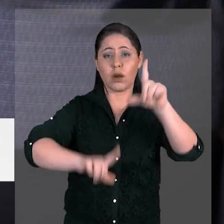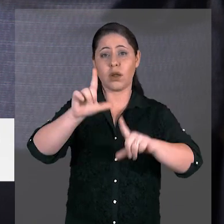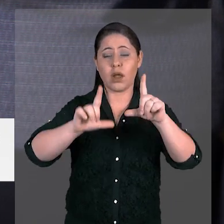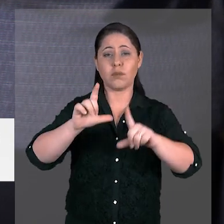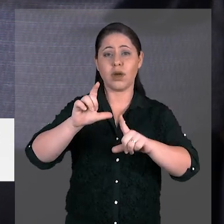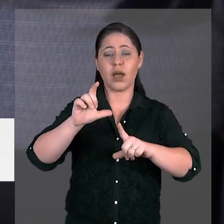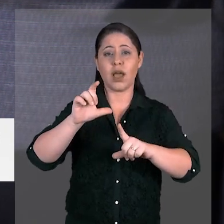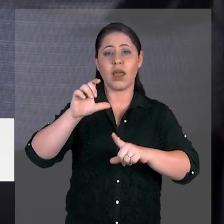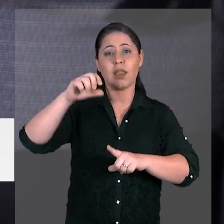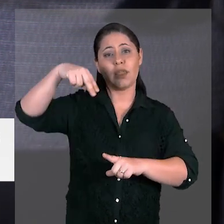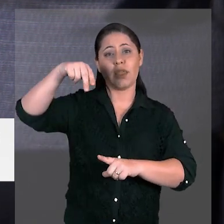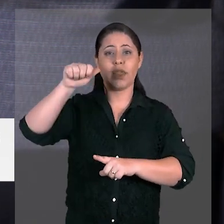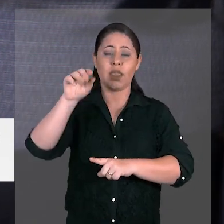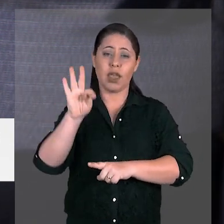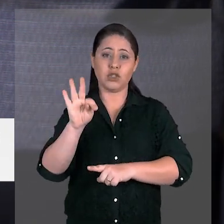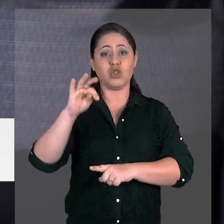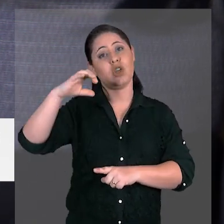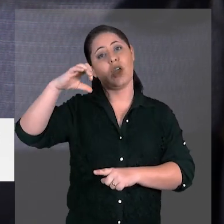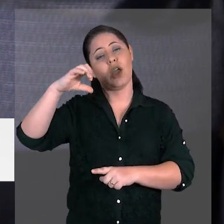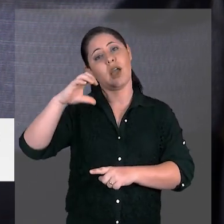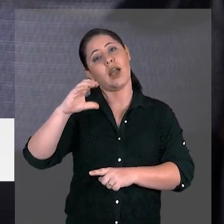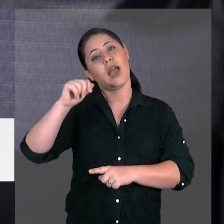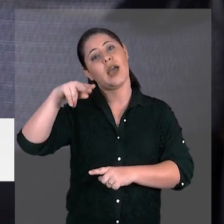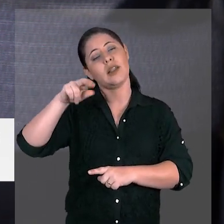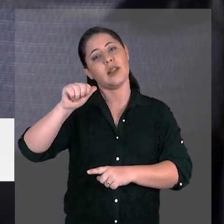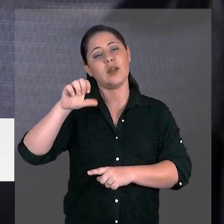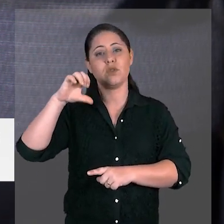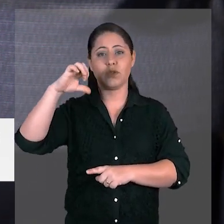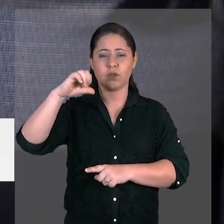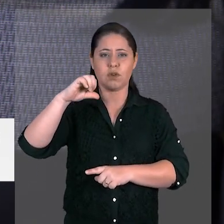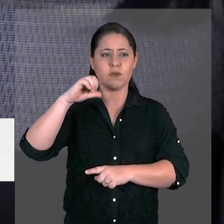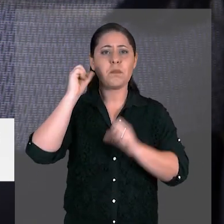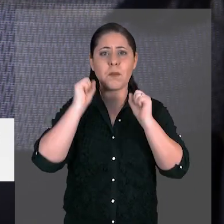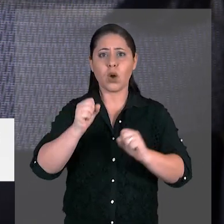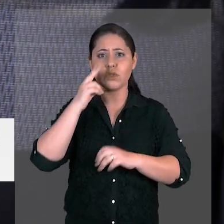você já sabe, pode assistir de novo a qualquer momento e de onde você estiver